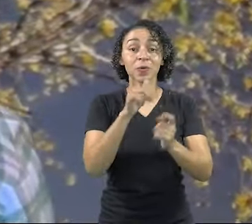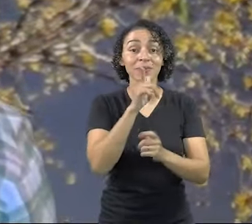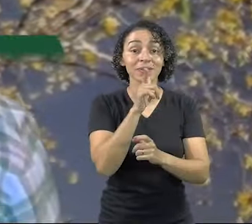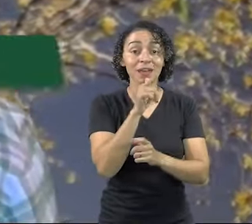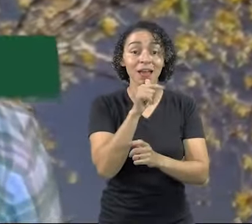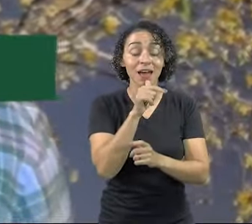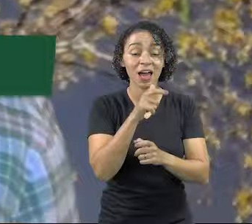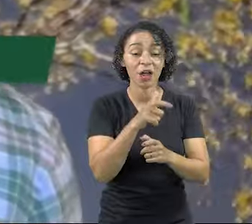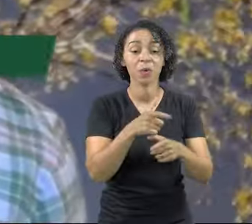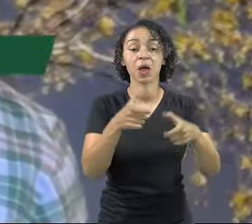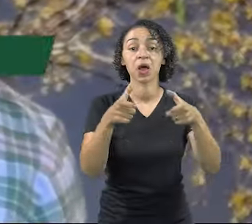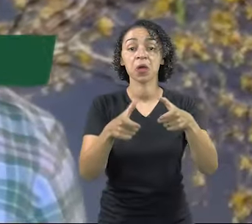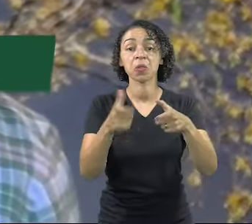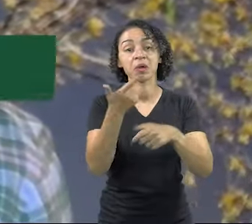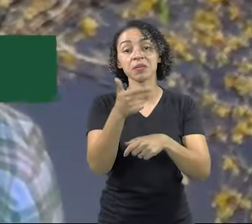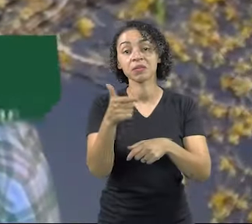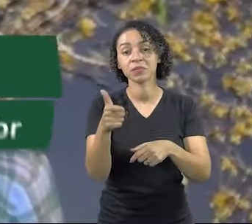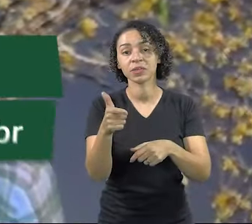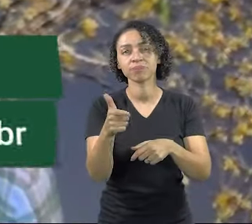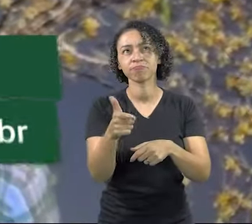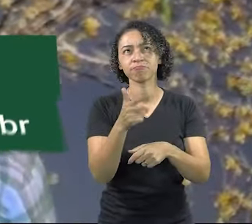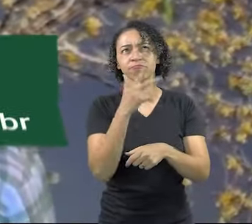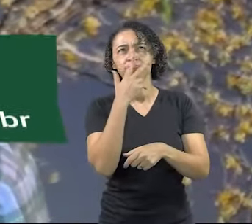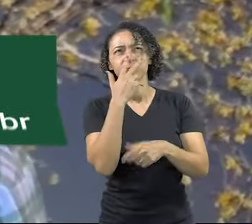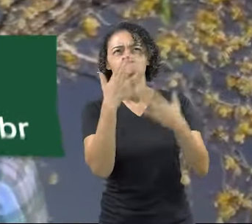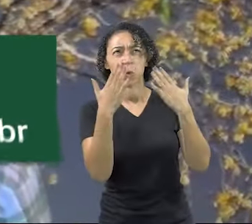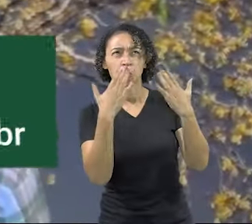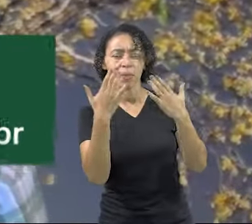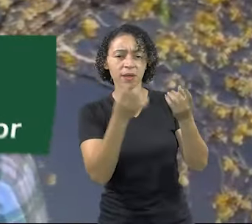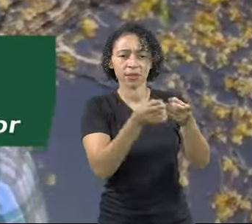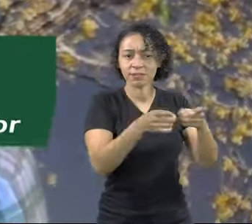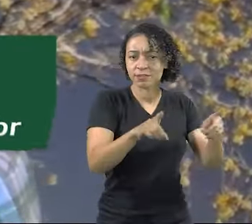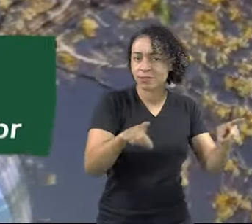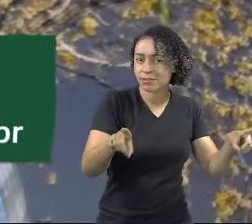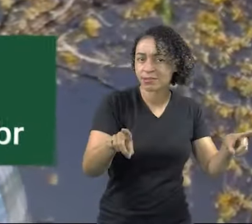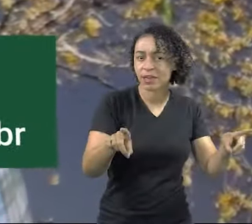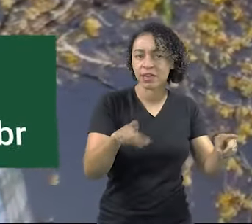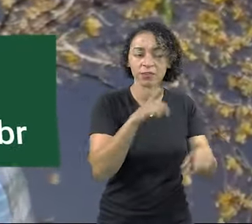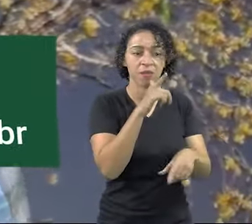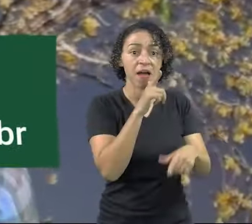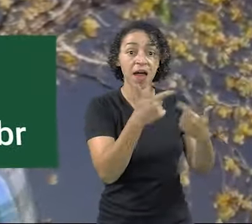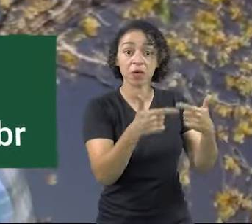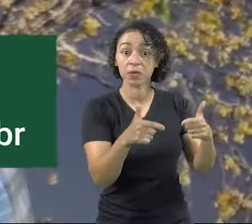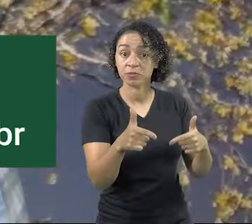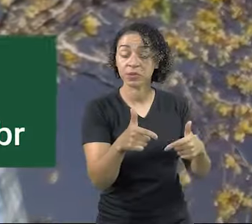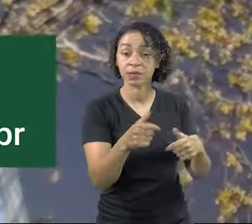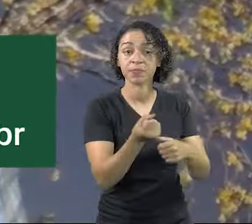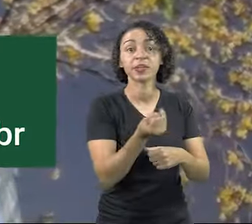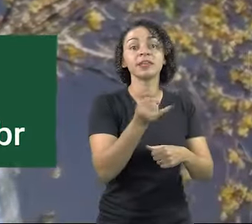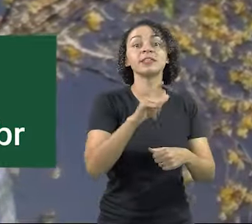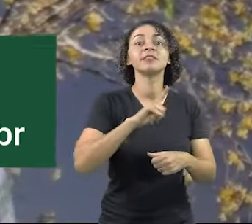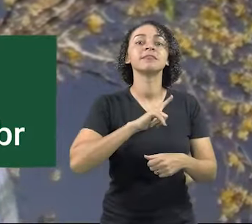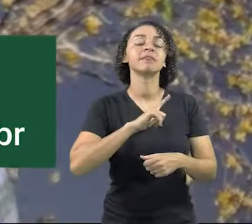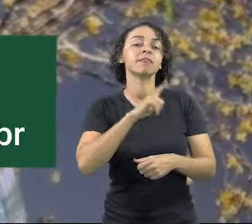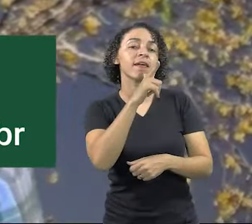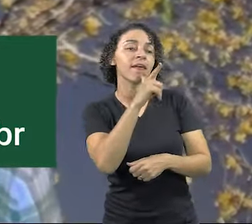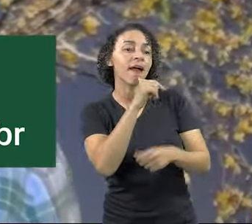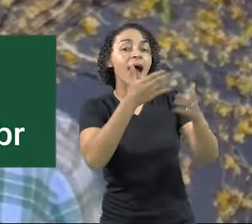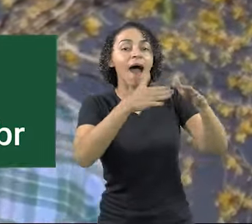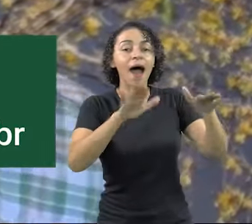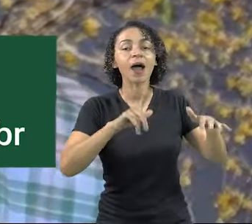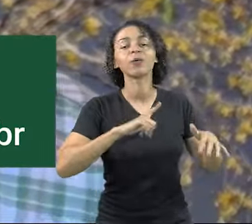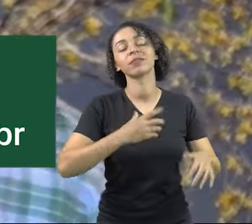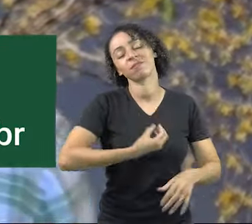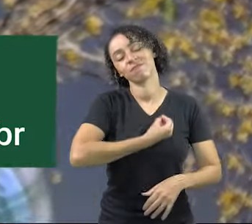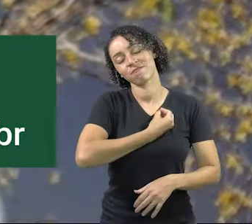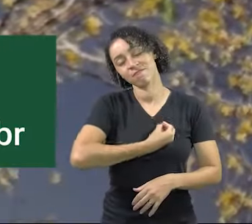água onde ninguém encontra quer dizer no deserto principal era a água tendo água vida água